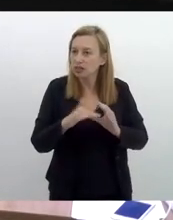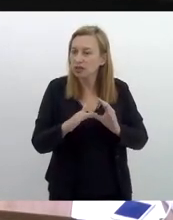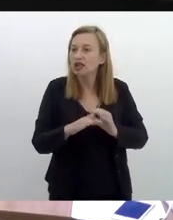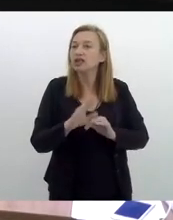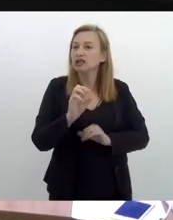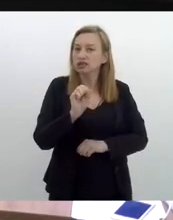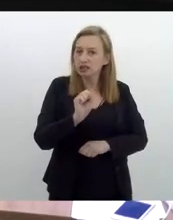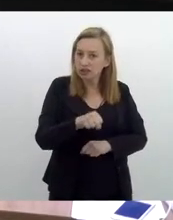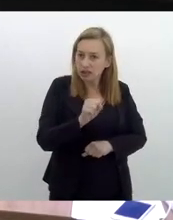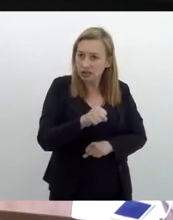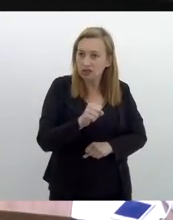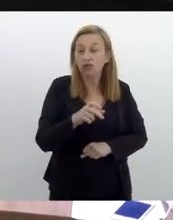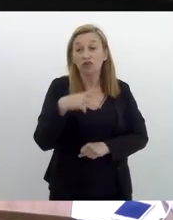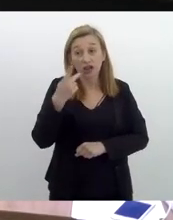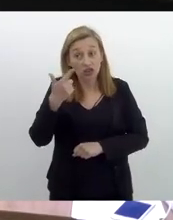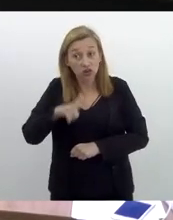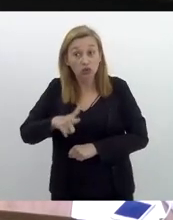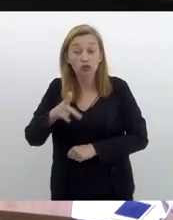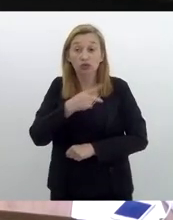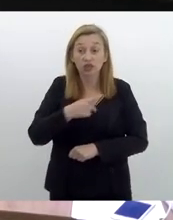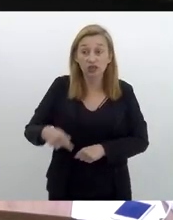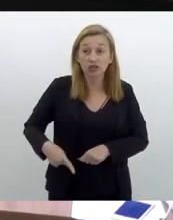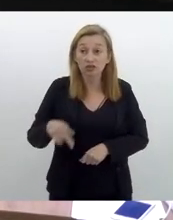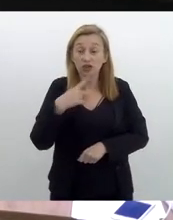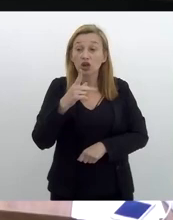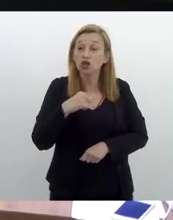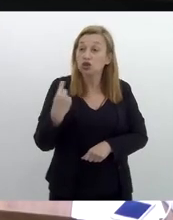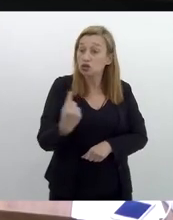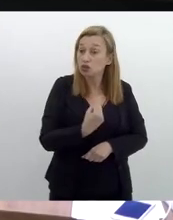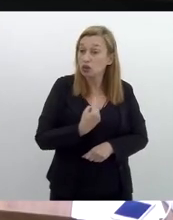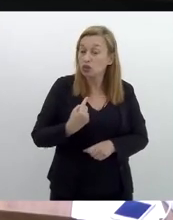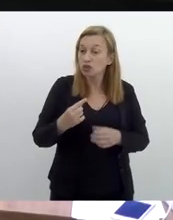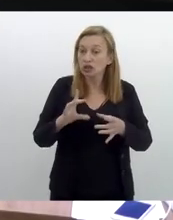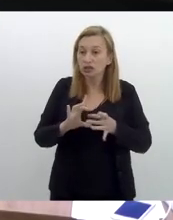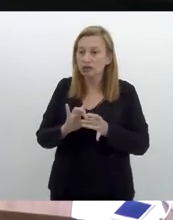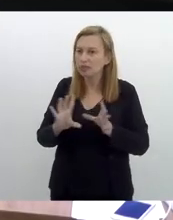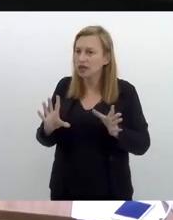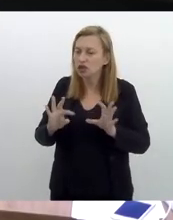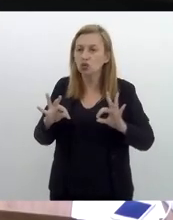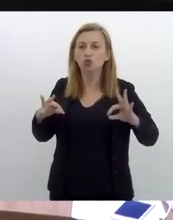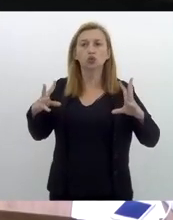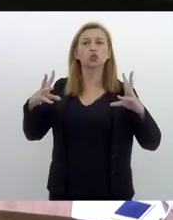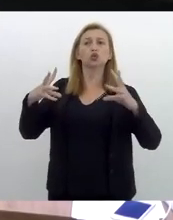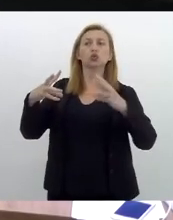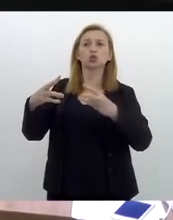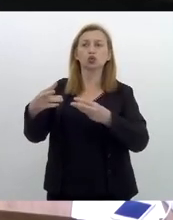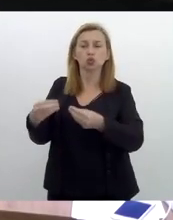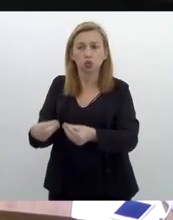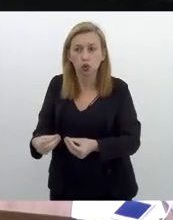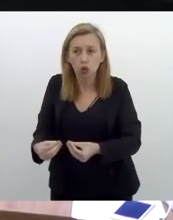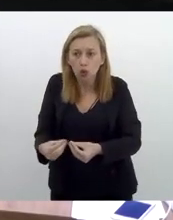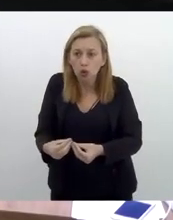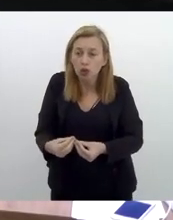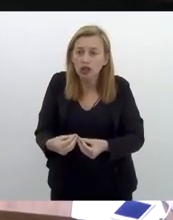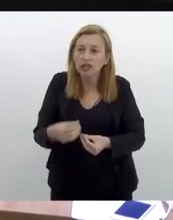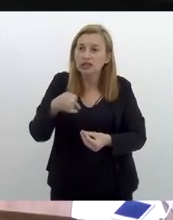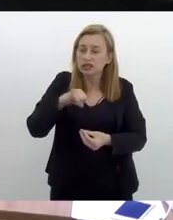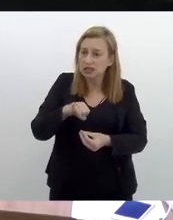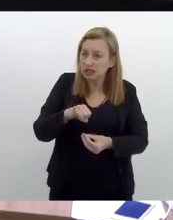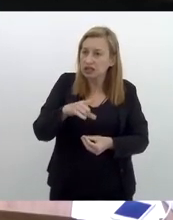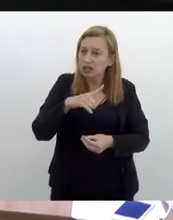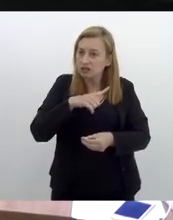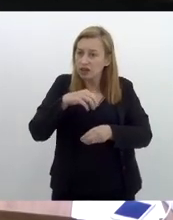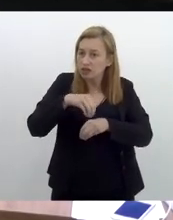referendar o que disse o presidente nós estamos abrindo mão de tudo se houver destaque